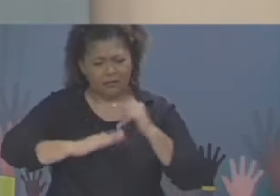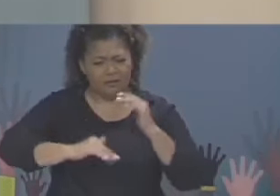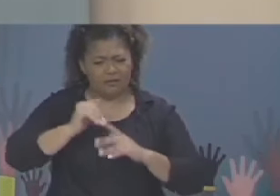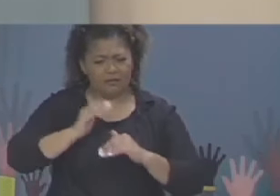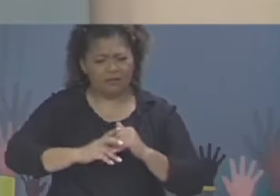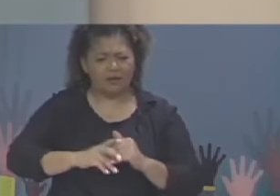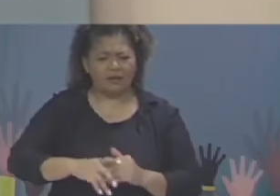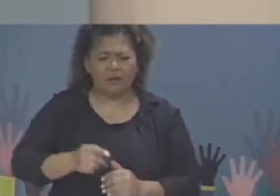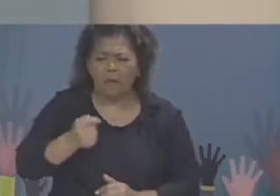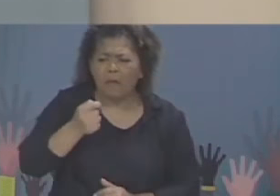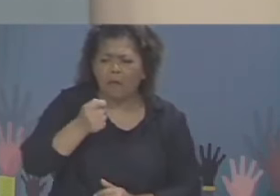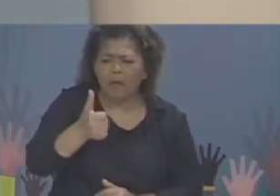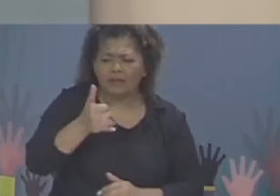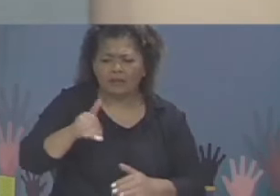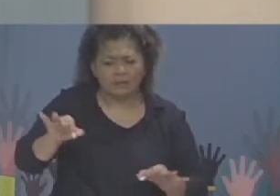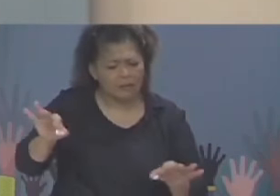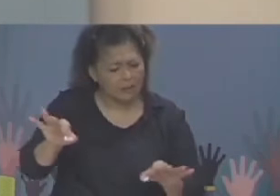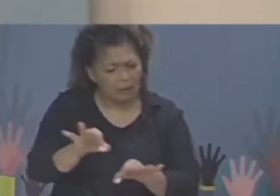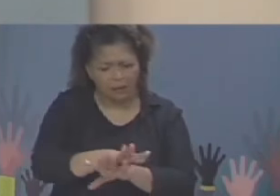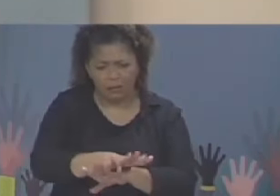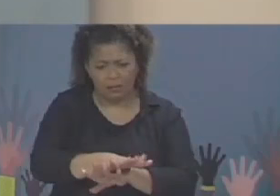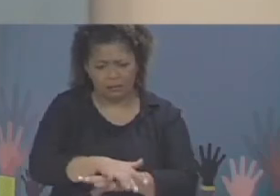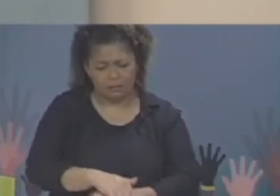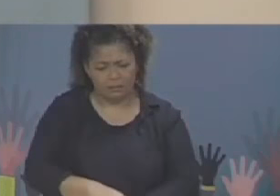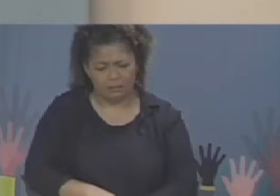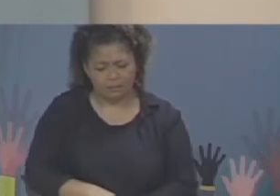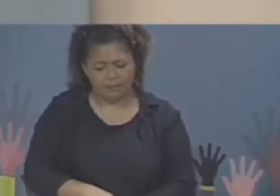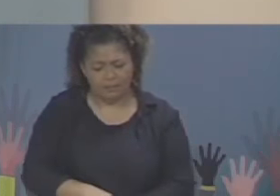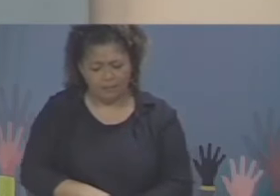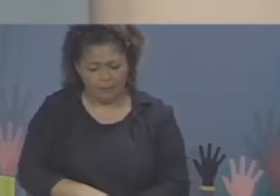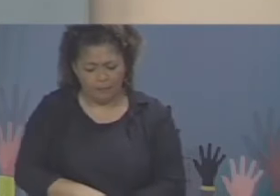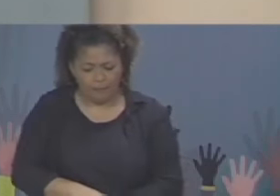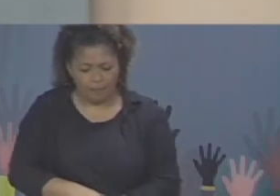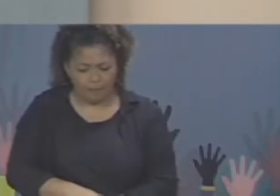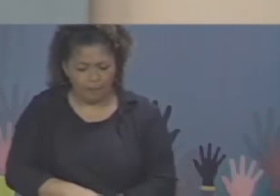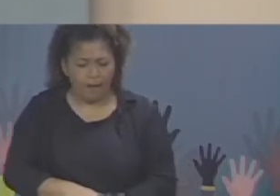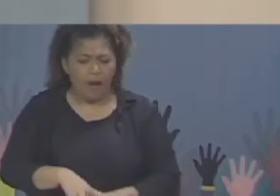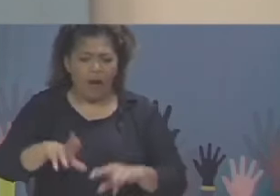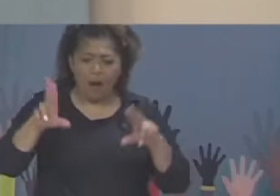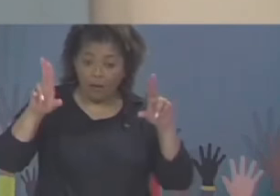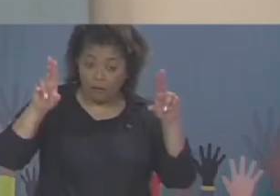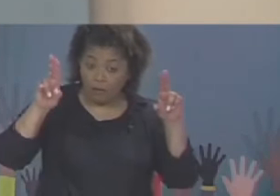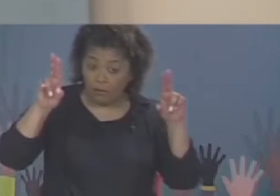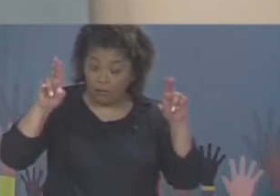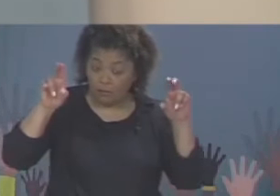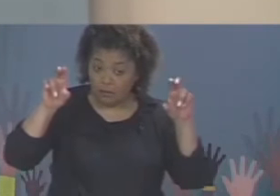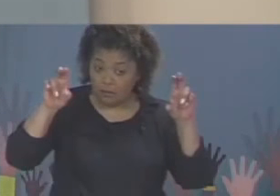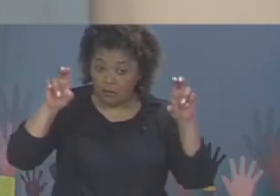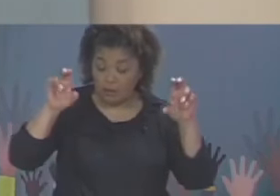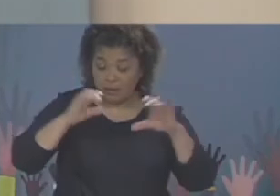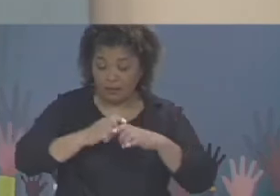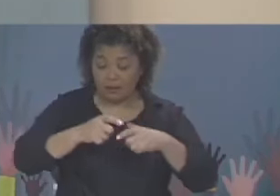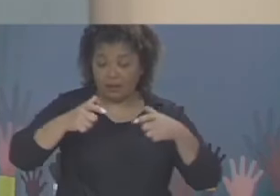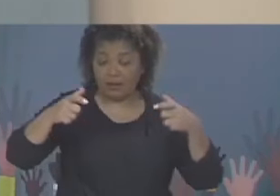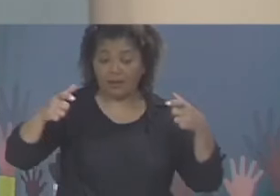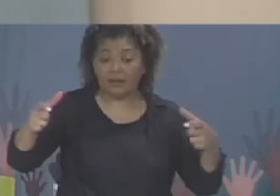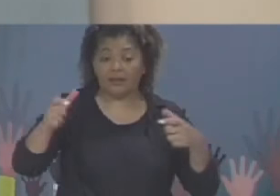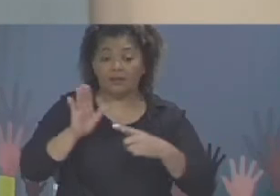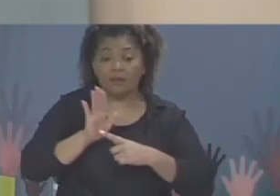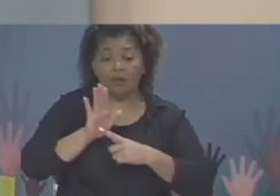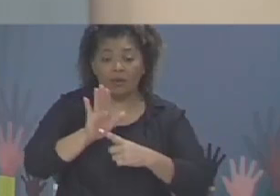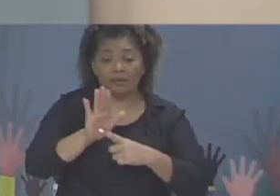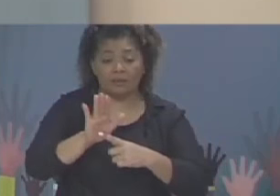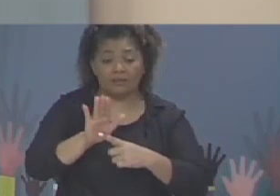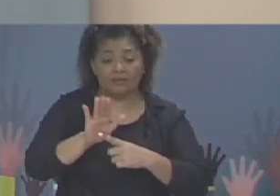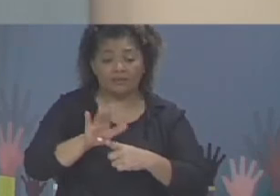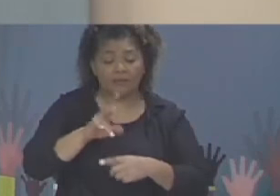maré e que está sendo impedida de sonhar. Os três grandes motes da renovação, porque nós encontramos aqui nesse conselho o local onde, de